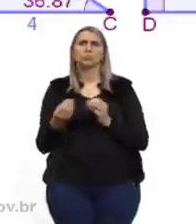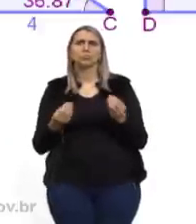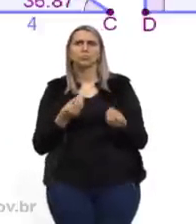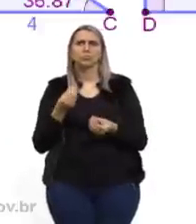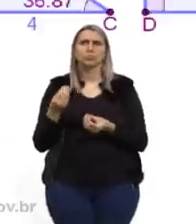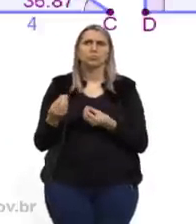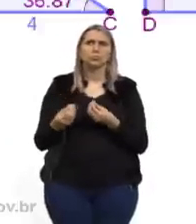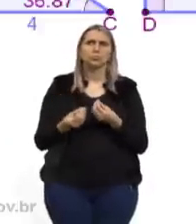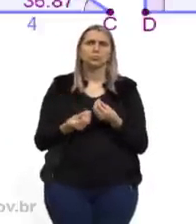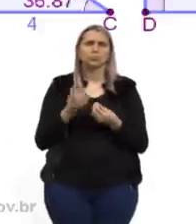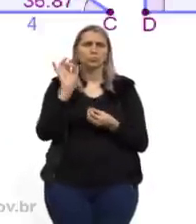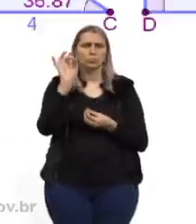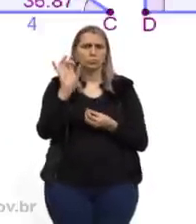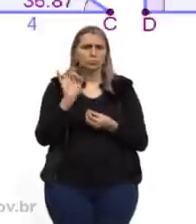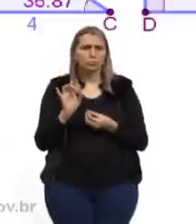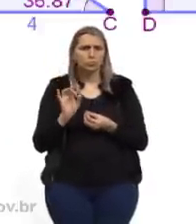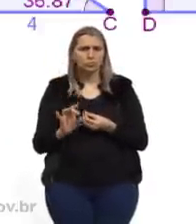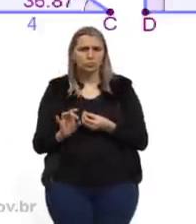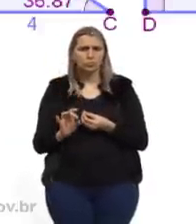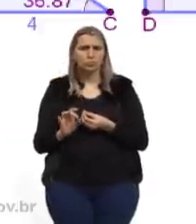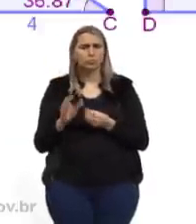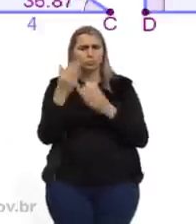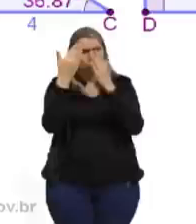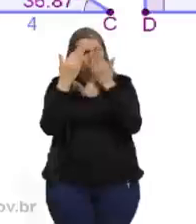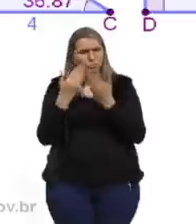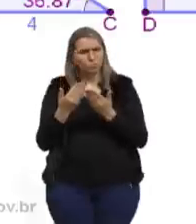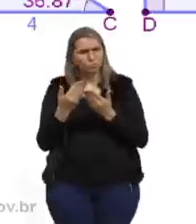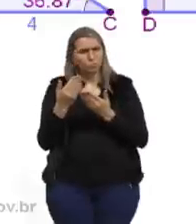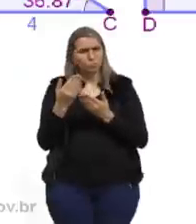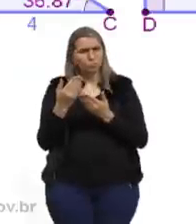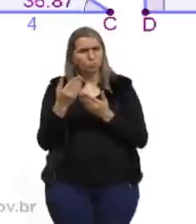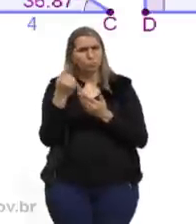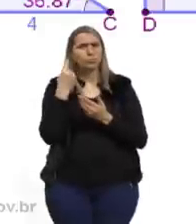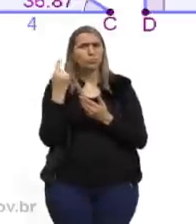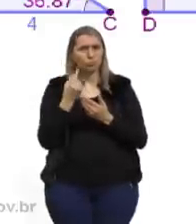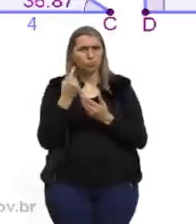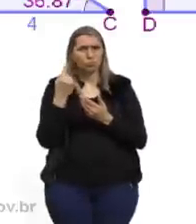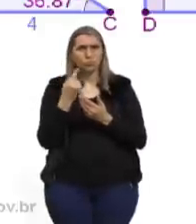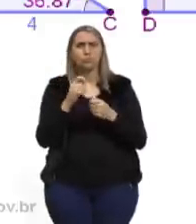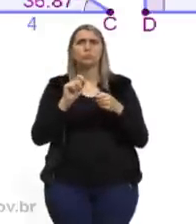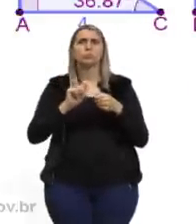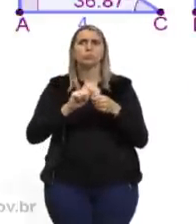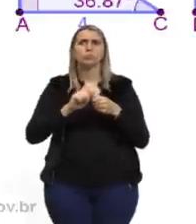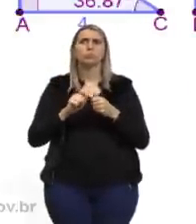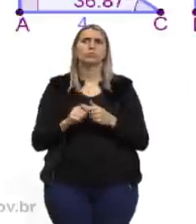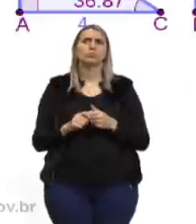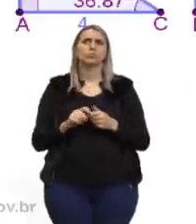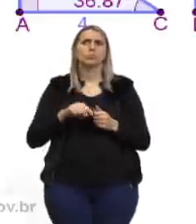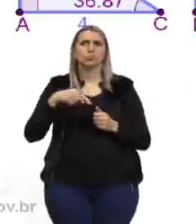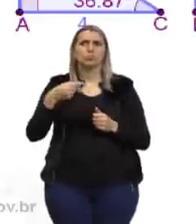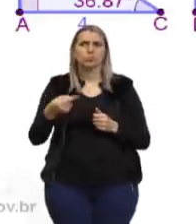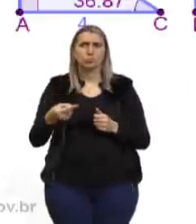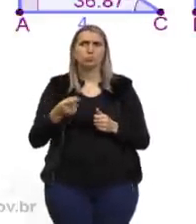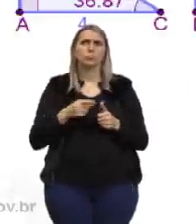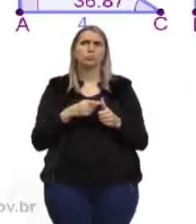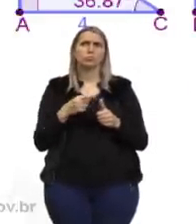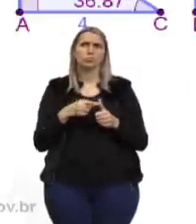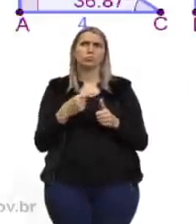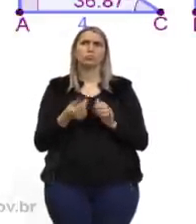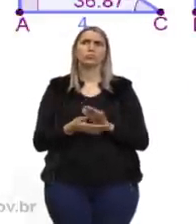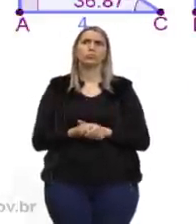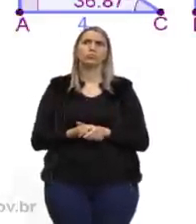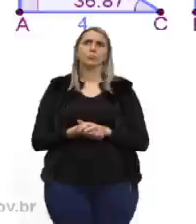trago sempre cada uma das situações sendo analisadas individualmente, é isso que nós vamos fazer, tá? Então, eu vou passar. Primeira